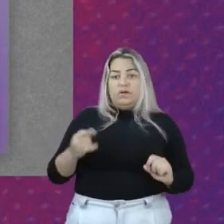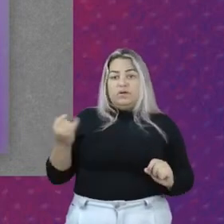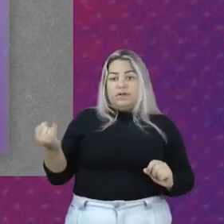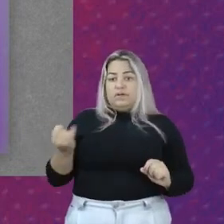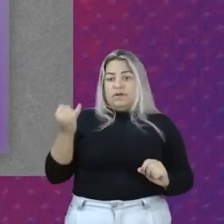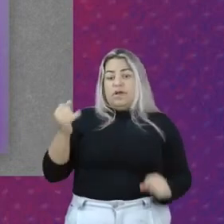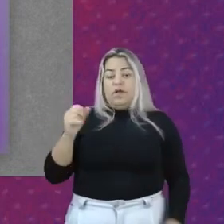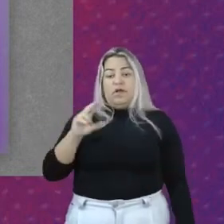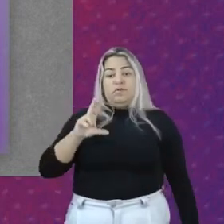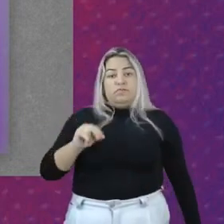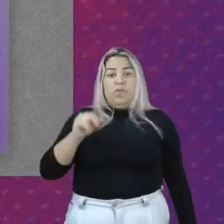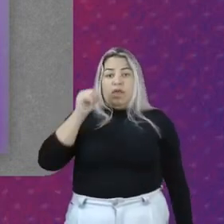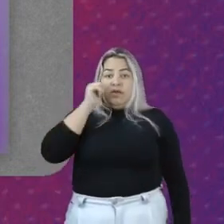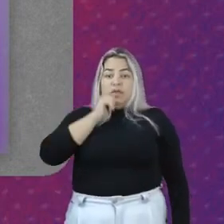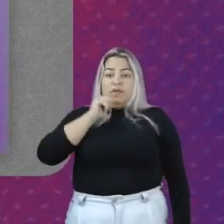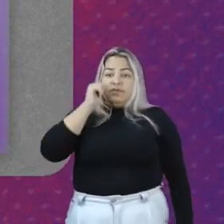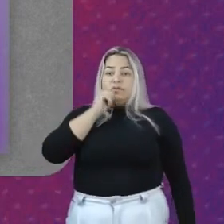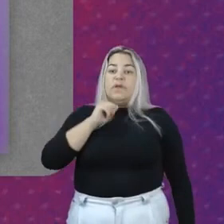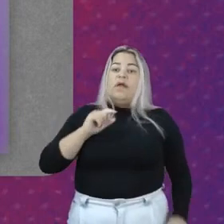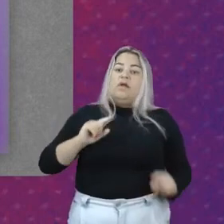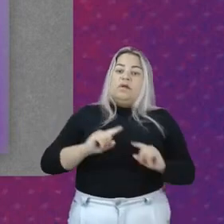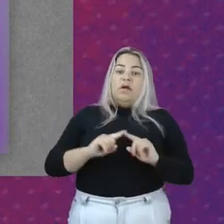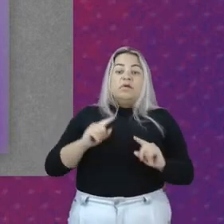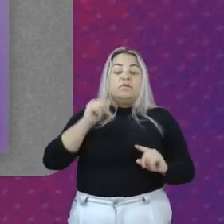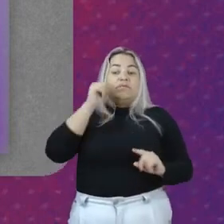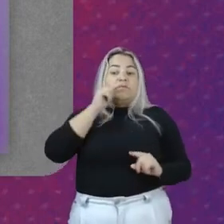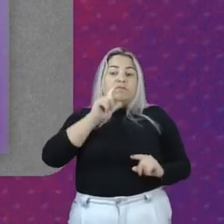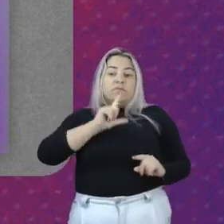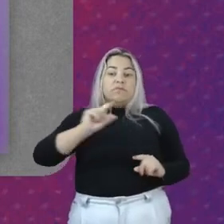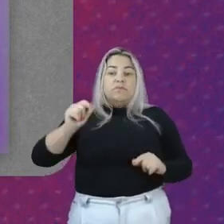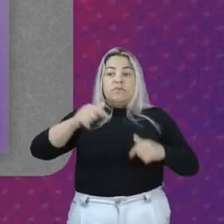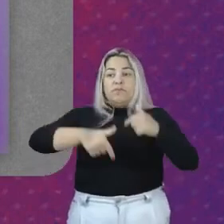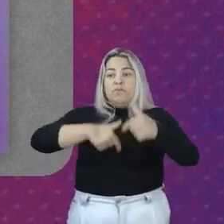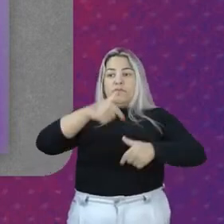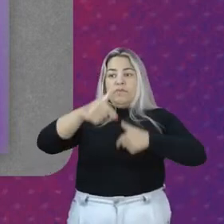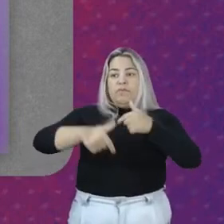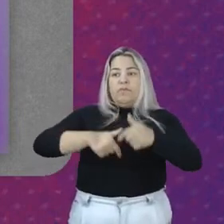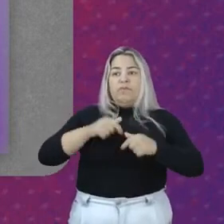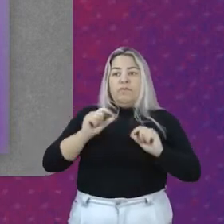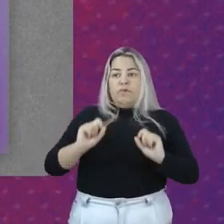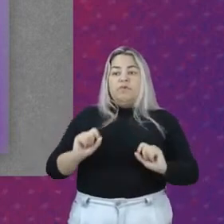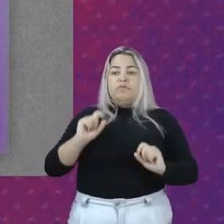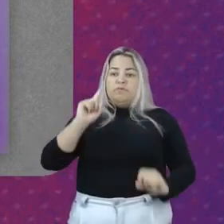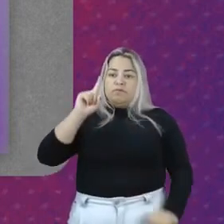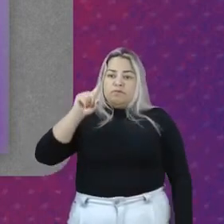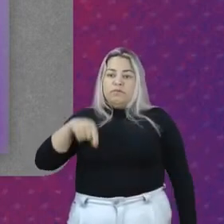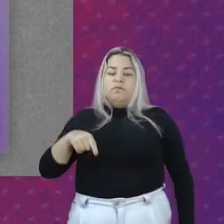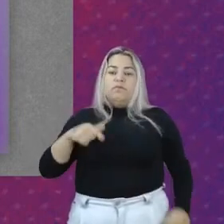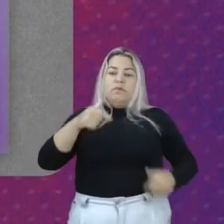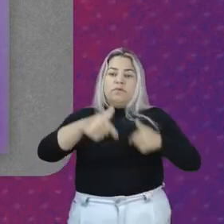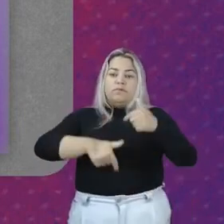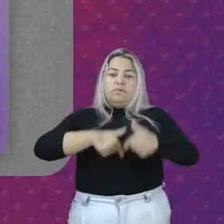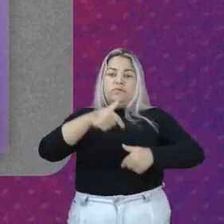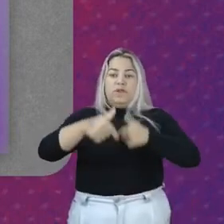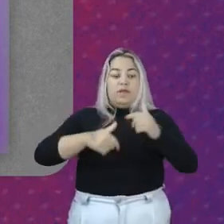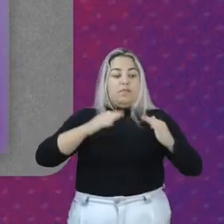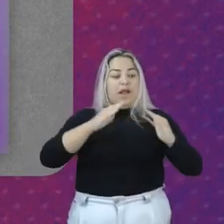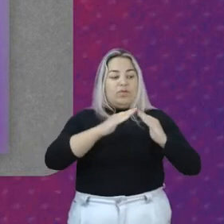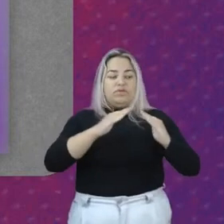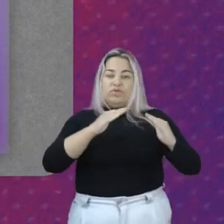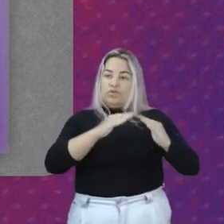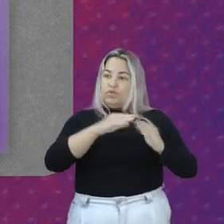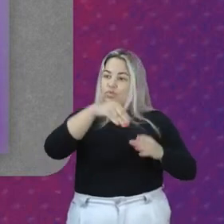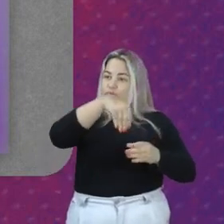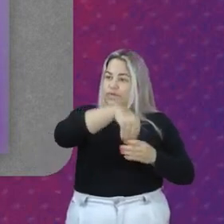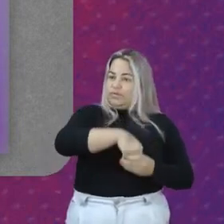determinante para as nossas meninas. Na verdade, as meninas que saem para trabalhar mais cedo, geralmente, são para trabalhos